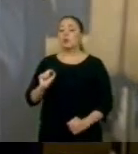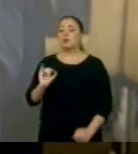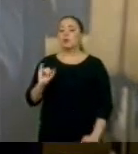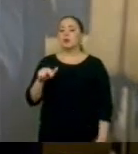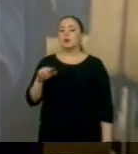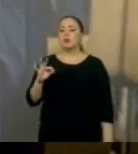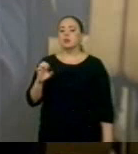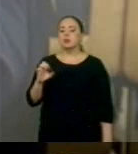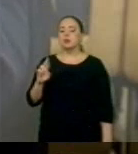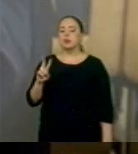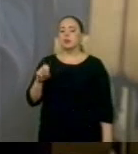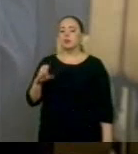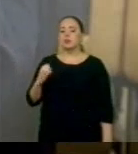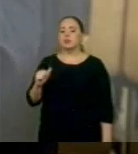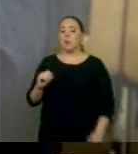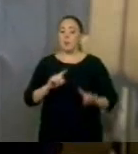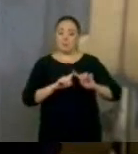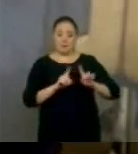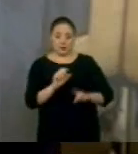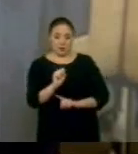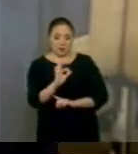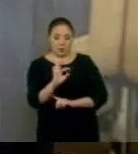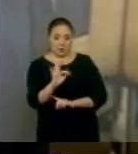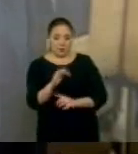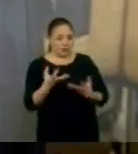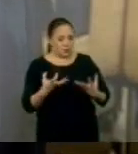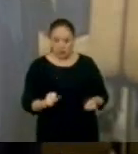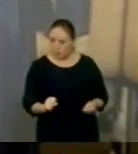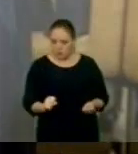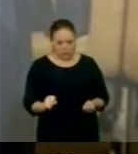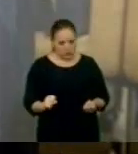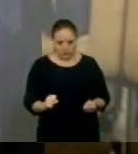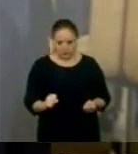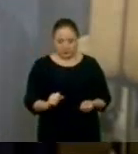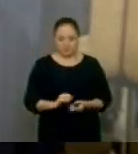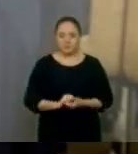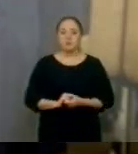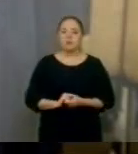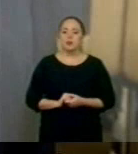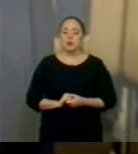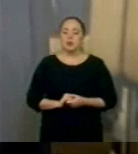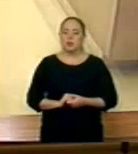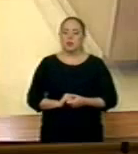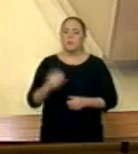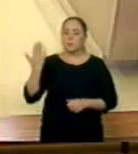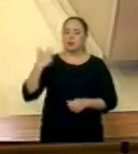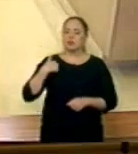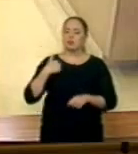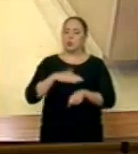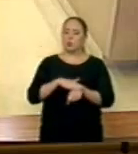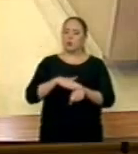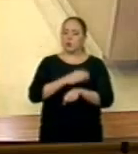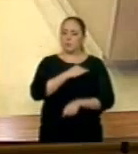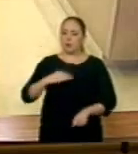Isso me foi negado. E eu, conversando à época com um dos ministros que tinha assento nessa